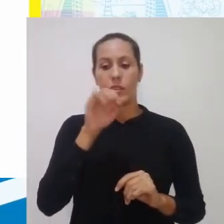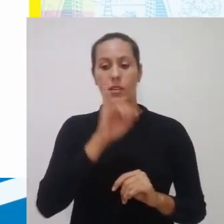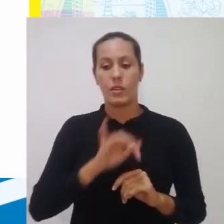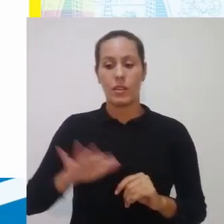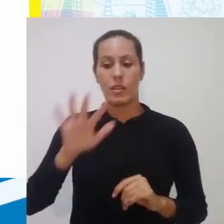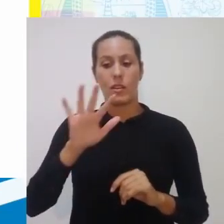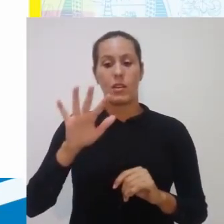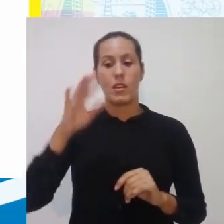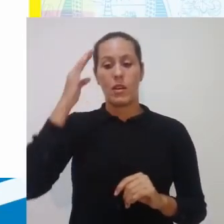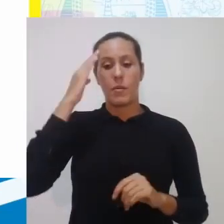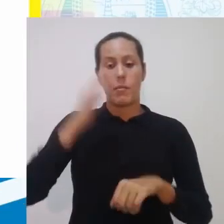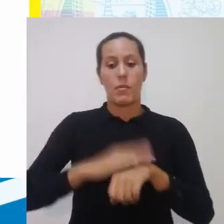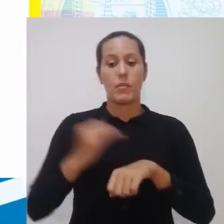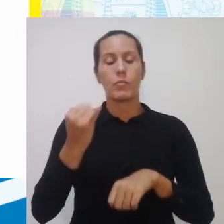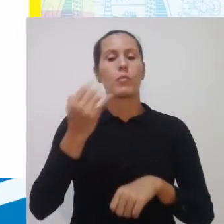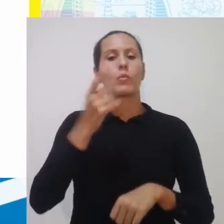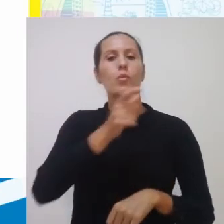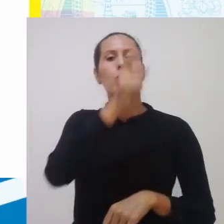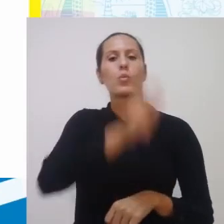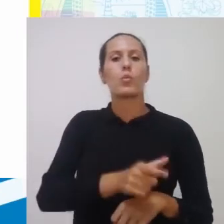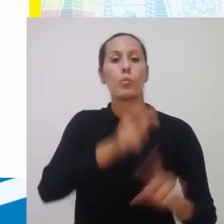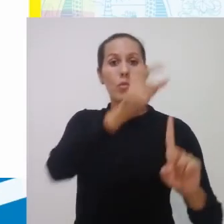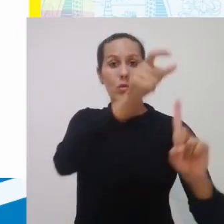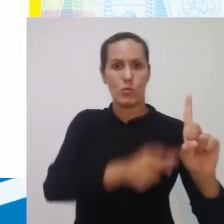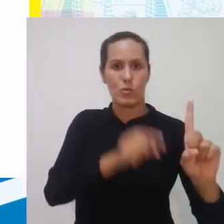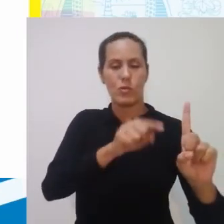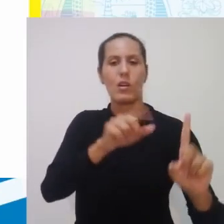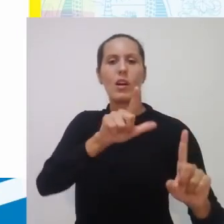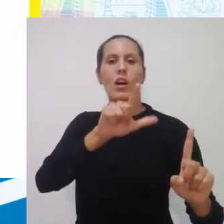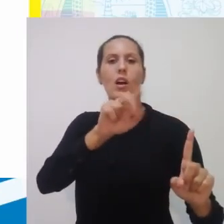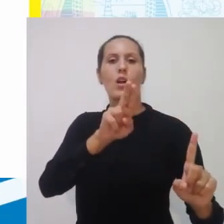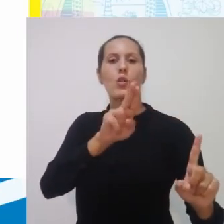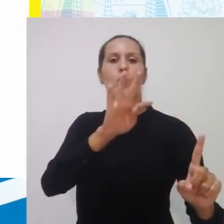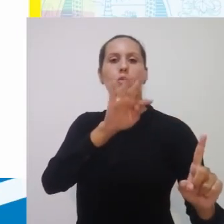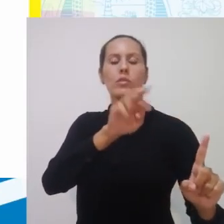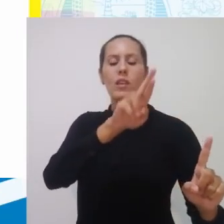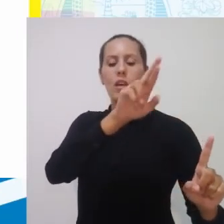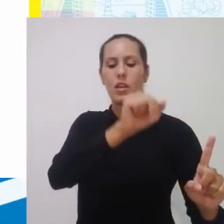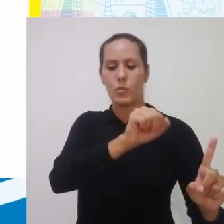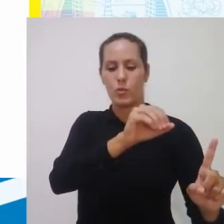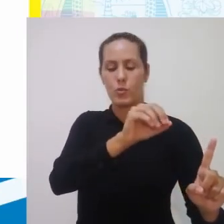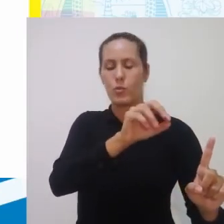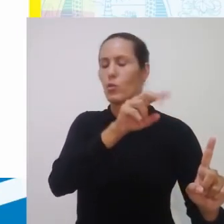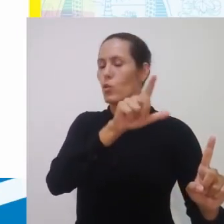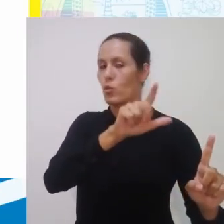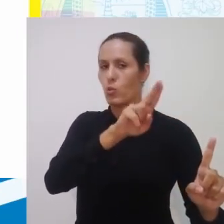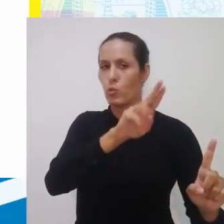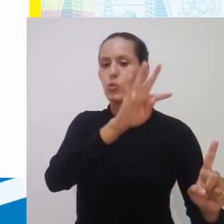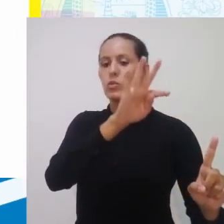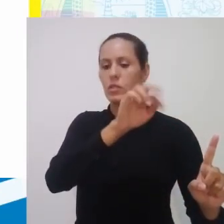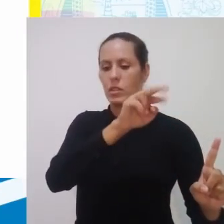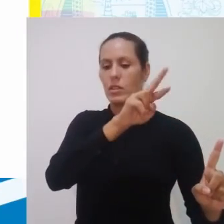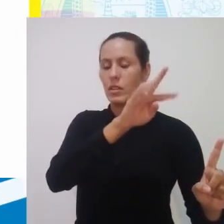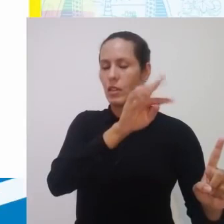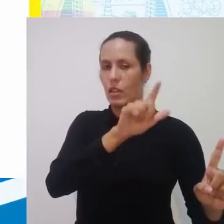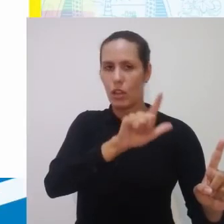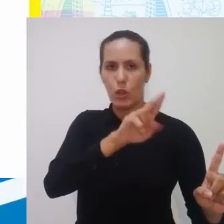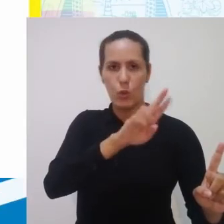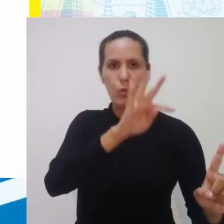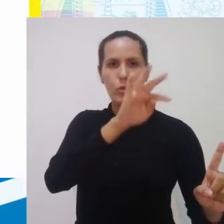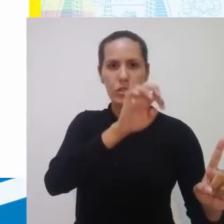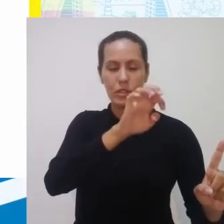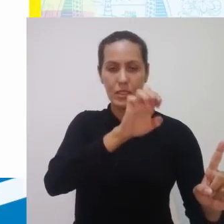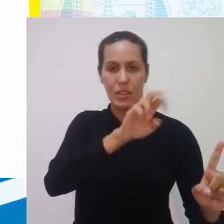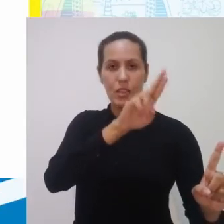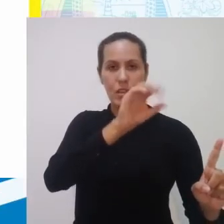grande figura da Reforma Protestante, que foi o Lutero, aí em destaque. Você tem o luteranismo, que foi o movimento,